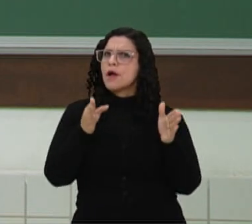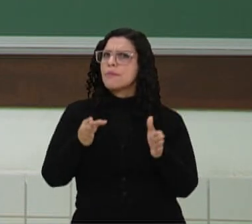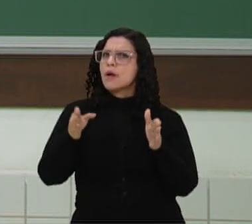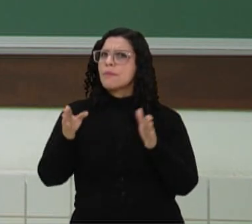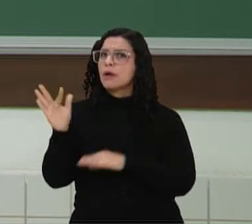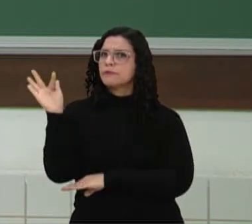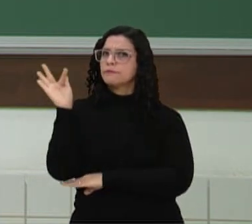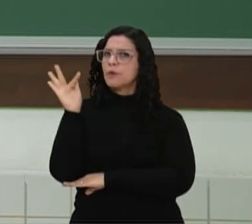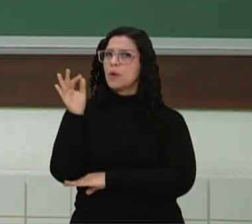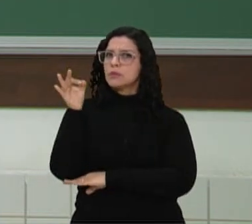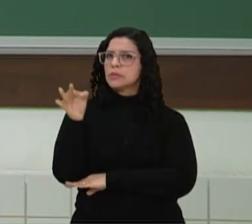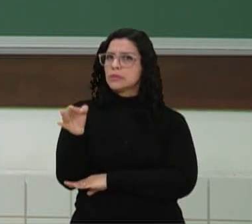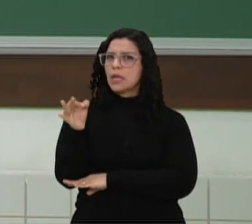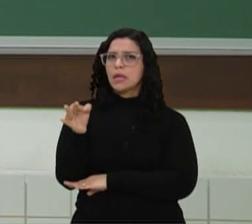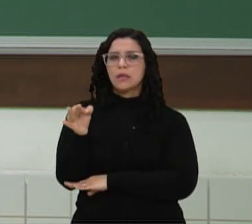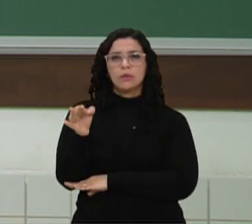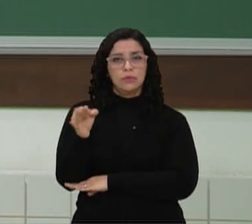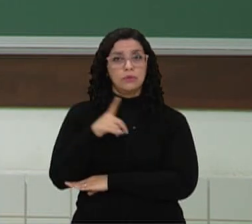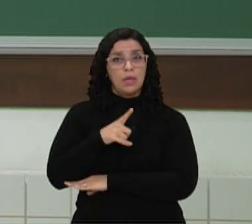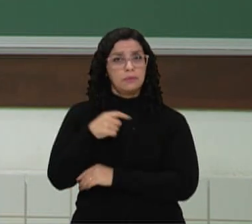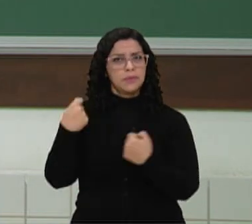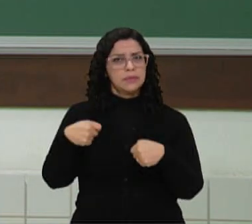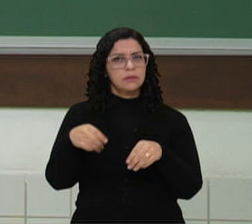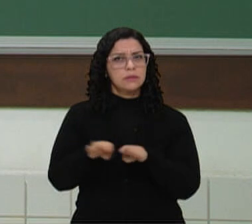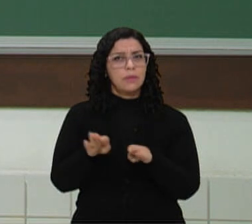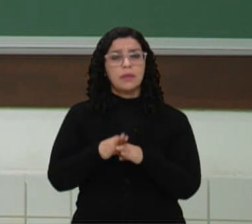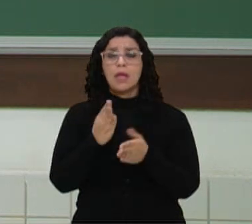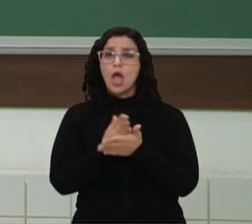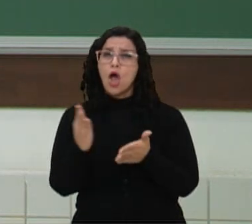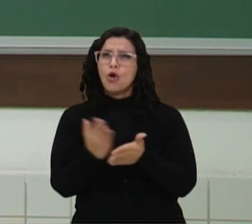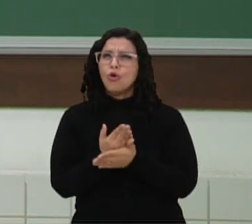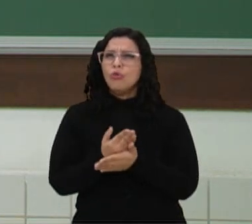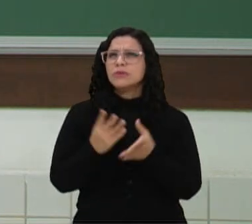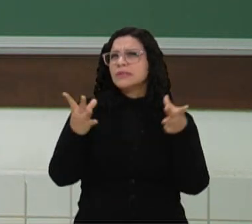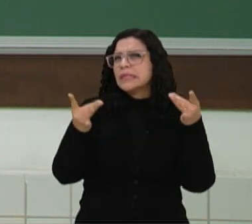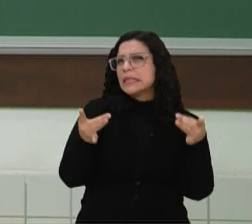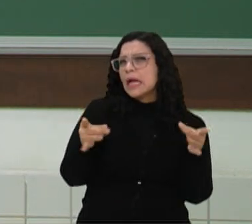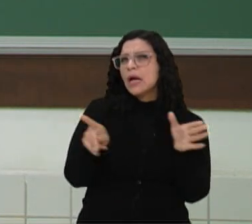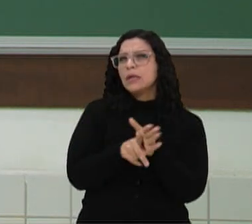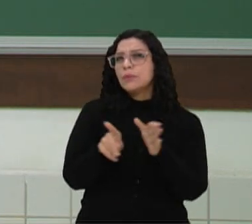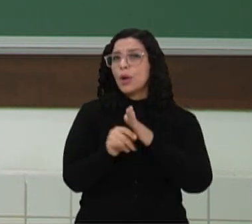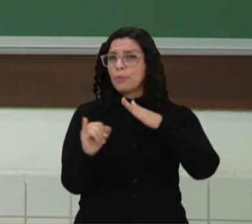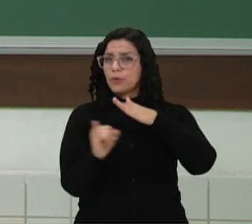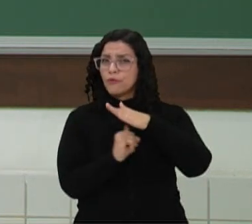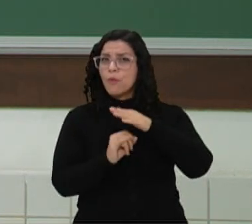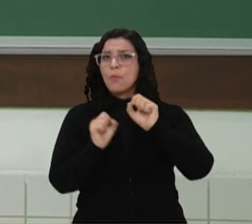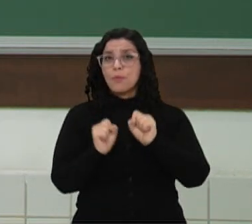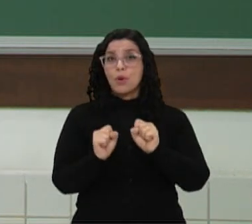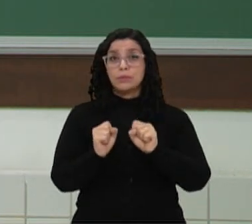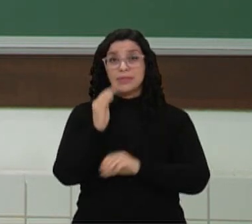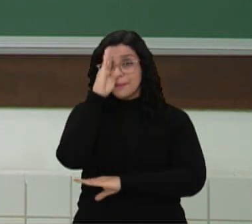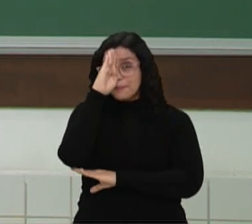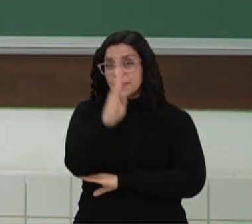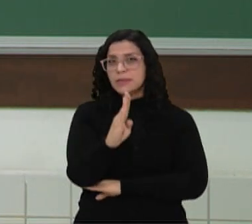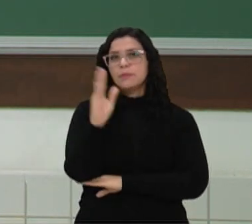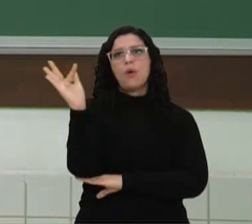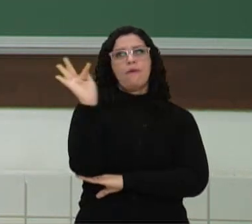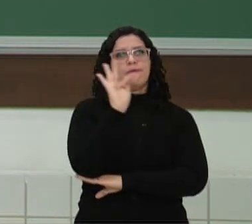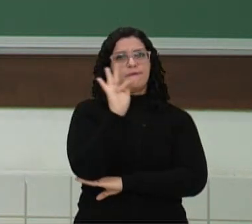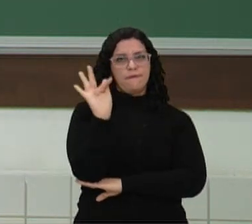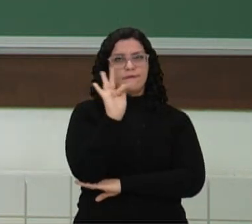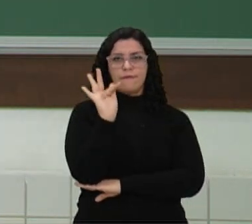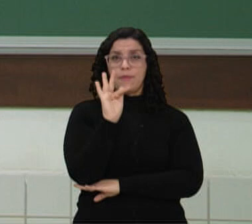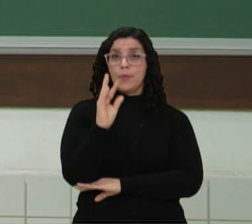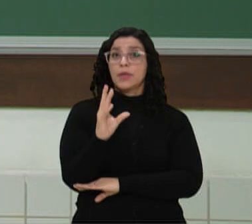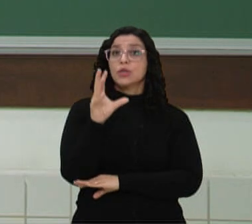à formalidade, a predominância deve ser formal. Pode ter traços, frases informais? Podem, mas é interessante que seja formal para